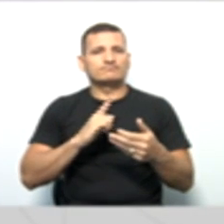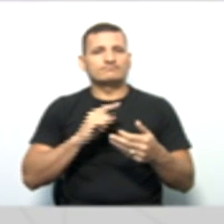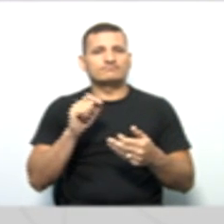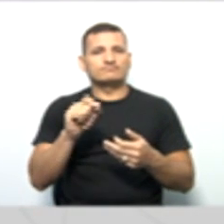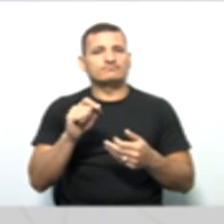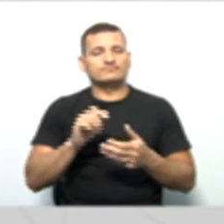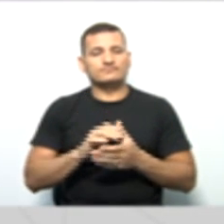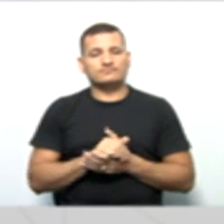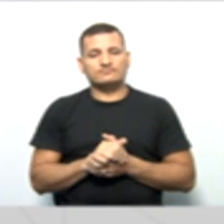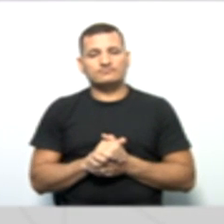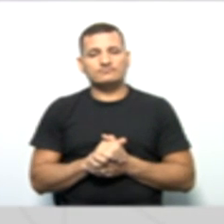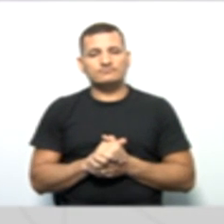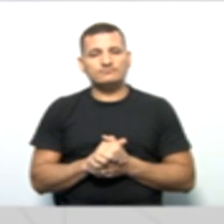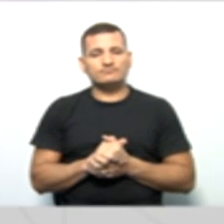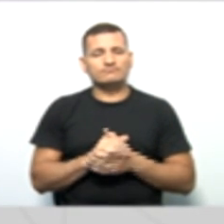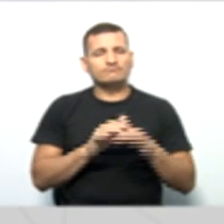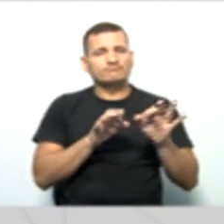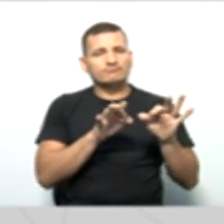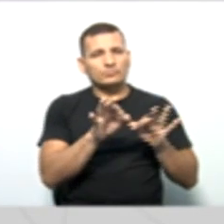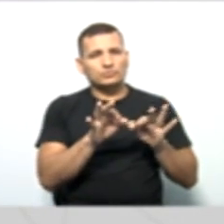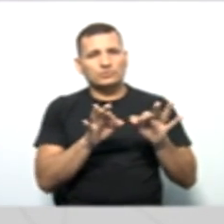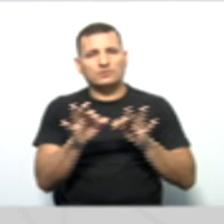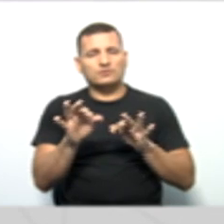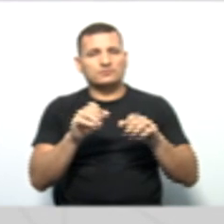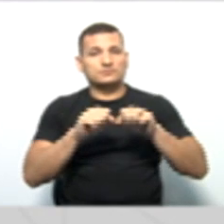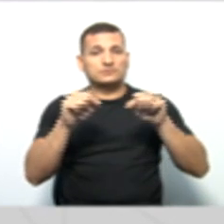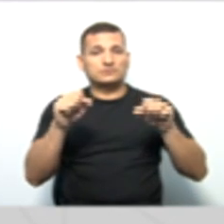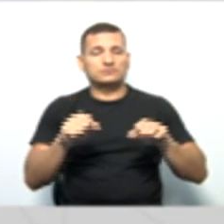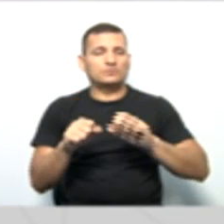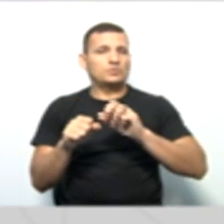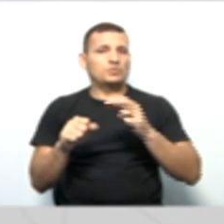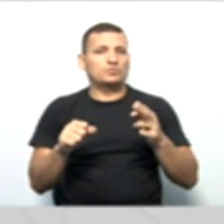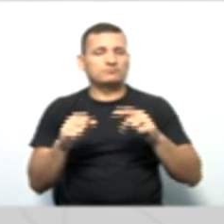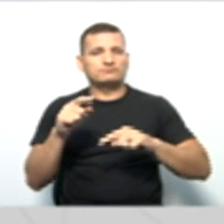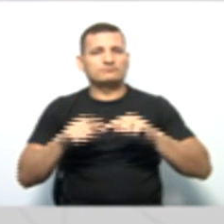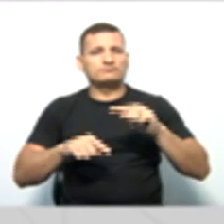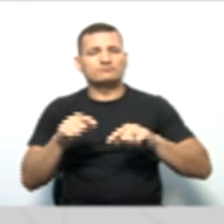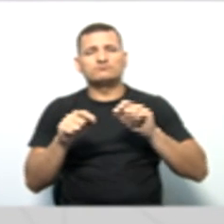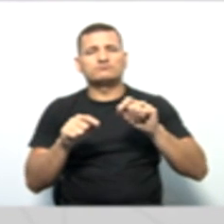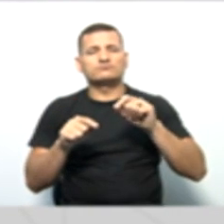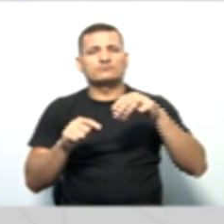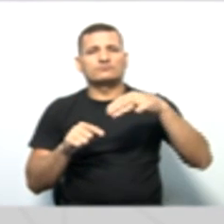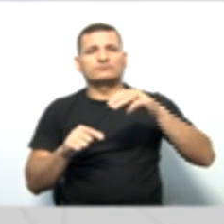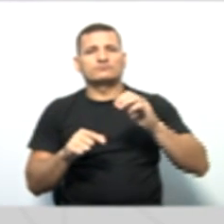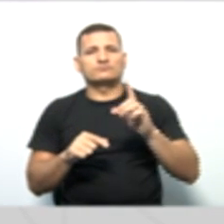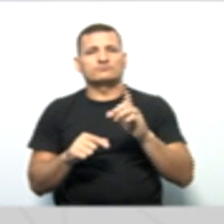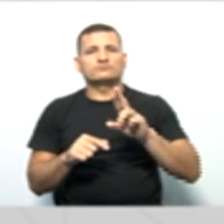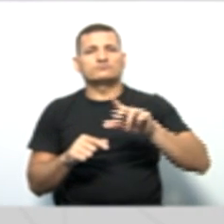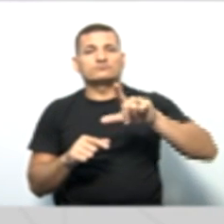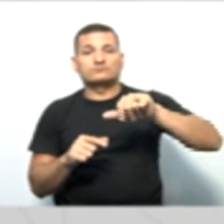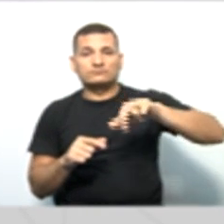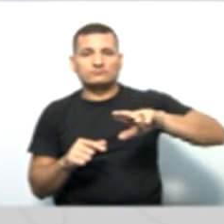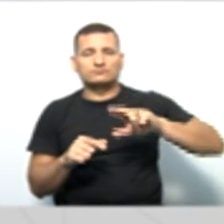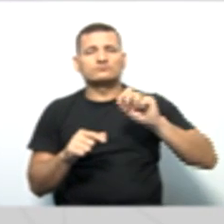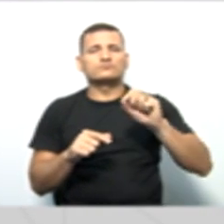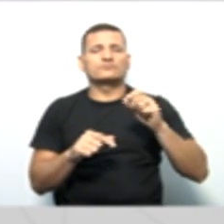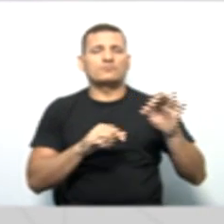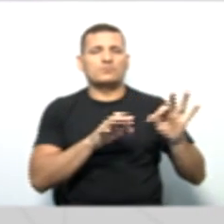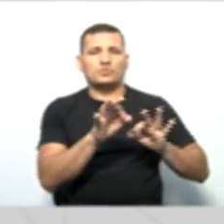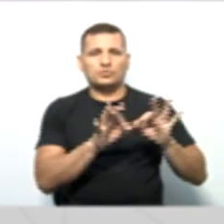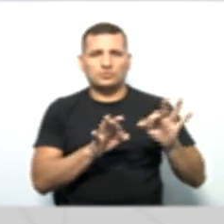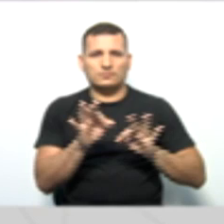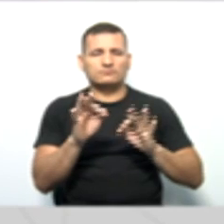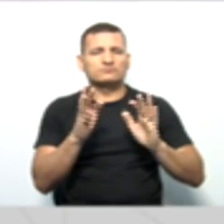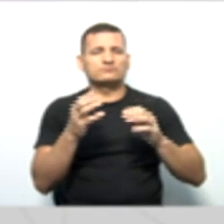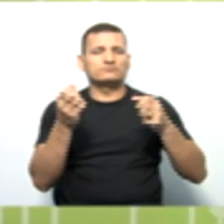só, modularem o sistema ou produto, tá? O que é isso, modular o sistema ou produto? A gente já falou,